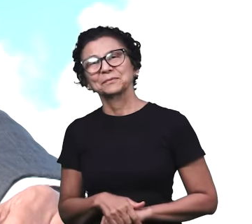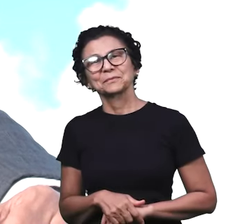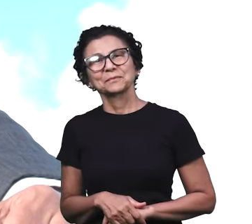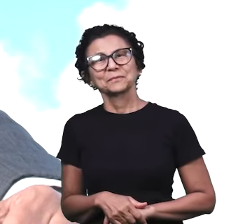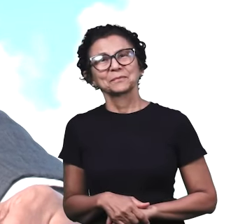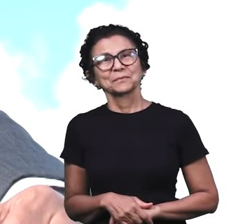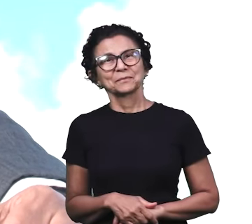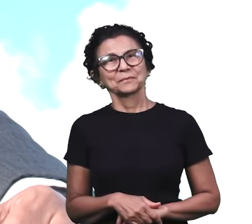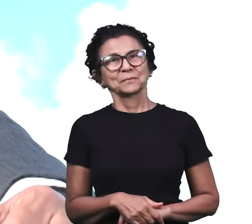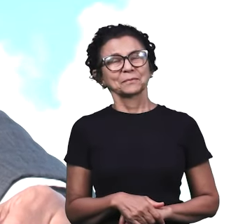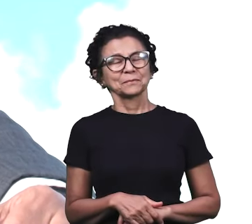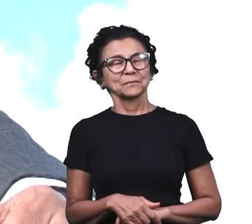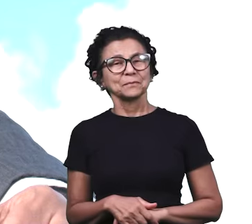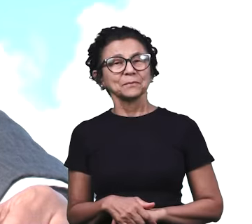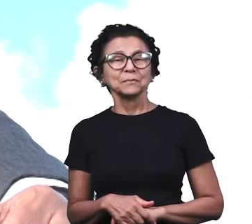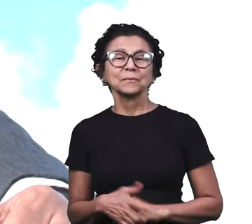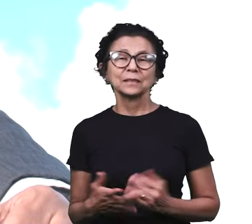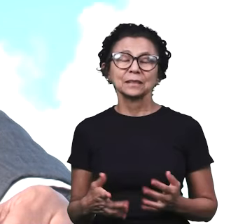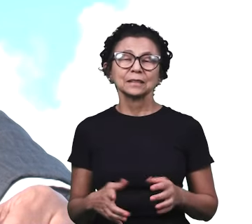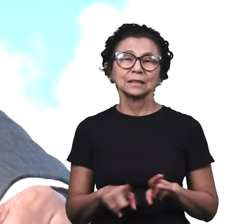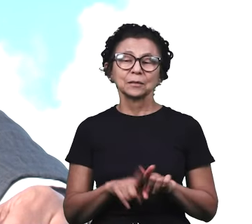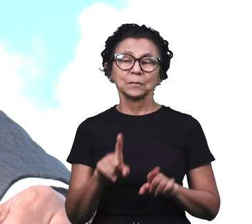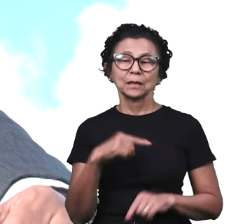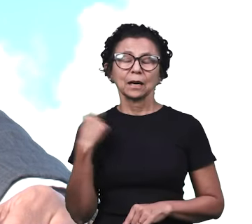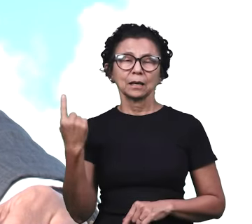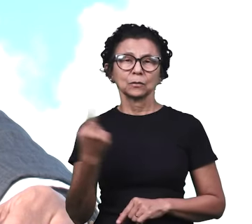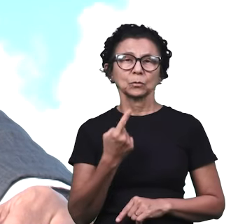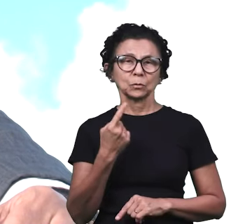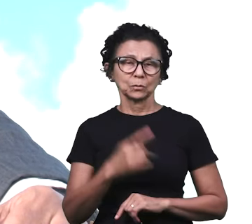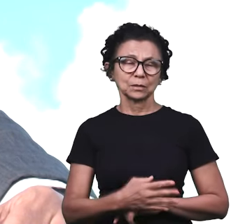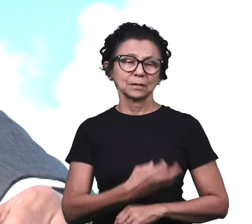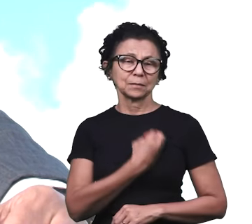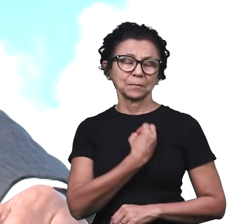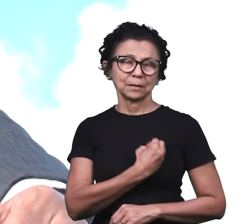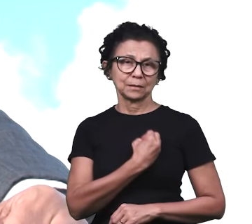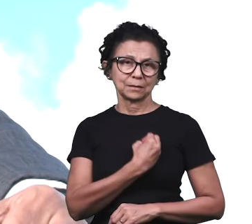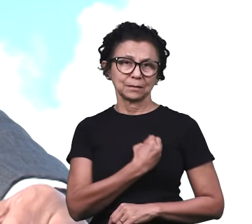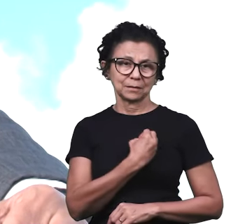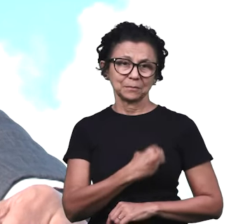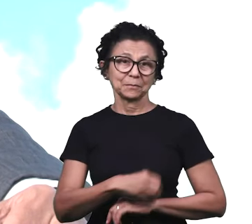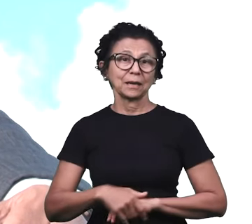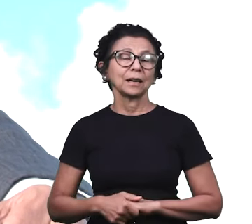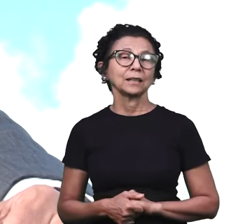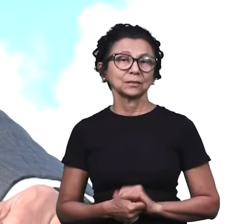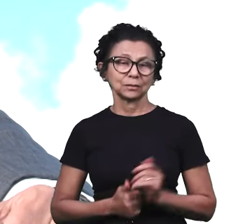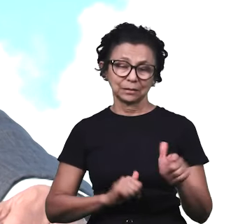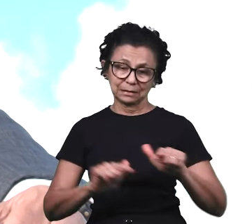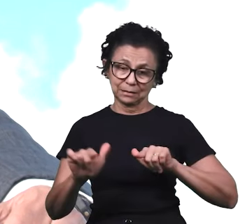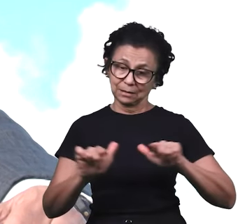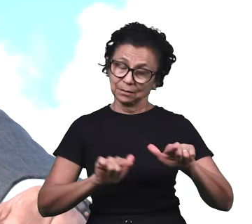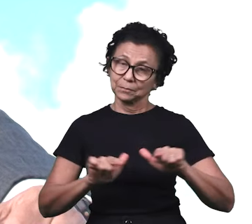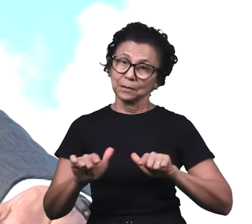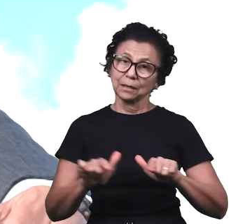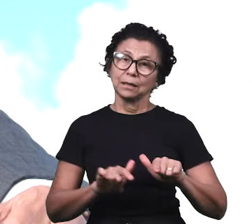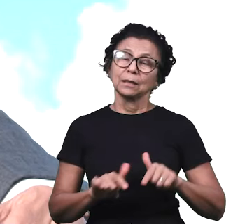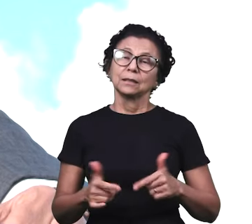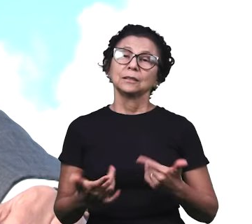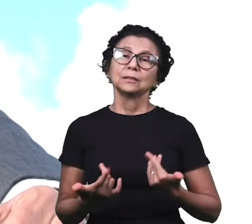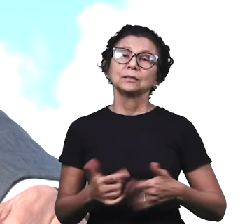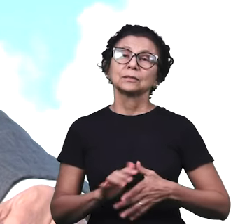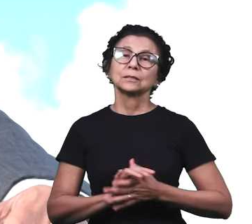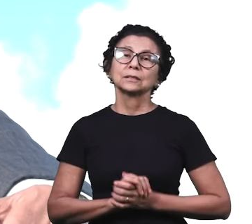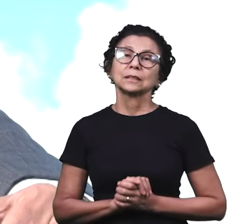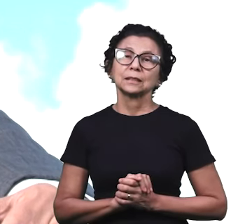do Senhor a todos os irmãos que têm participado conosco neste grande trabalho que é de falarmos